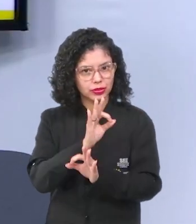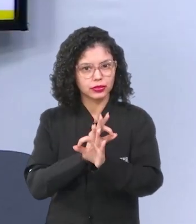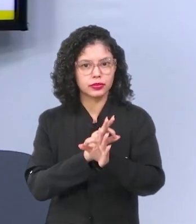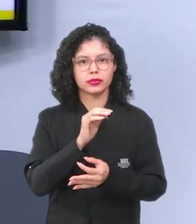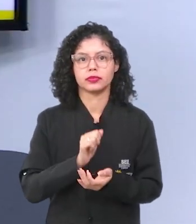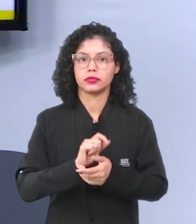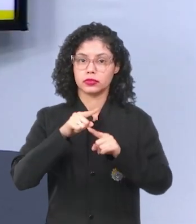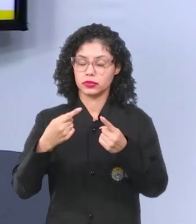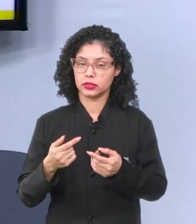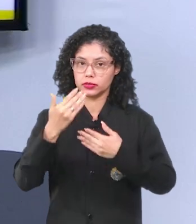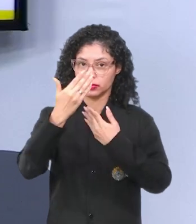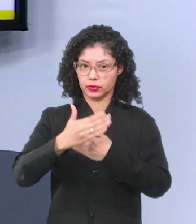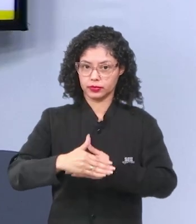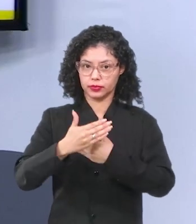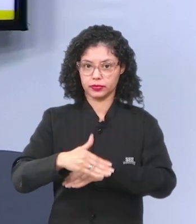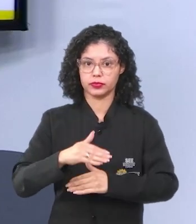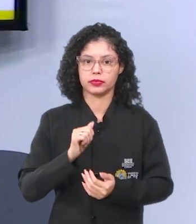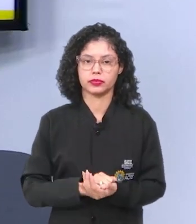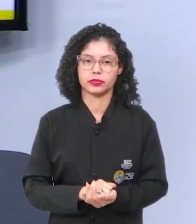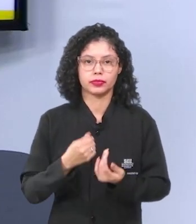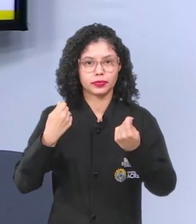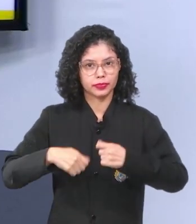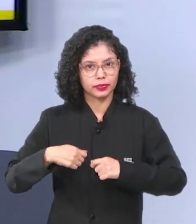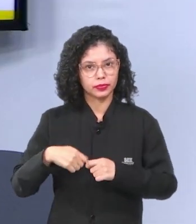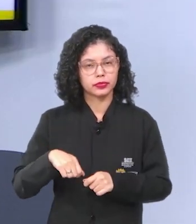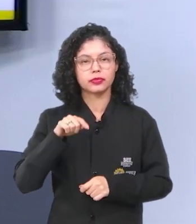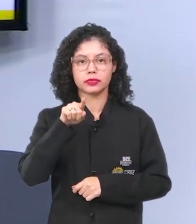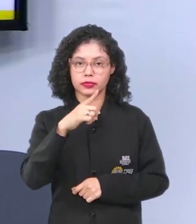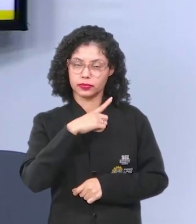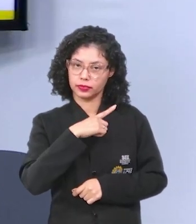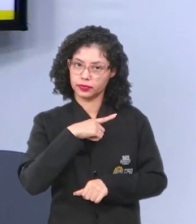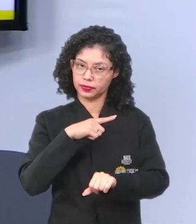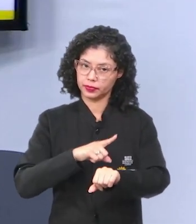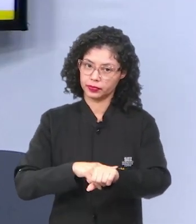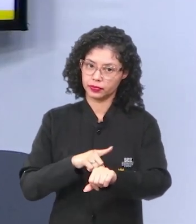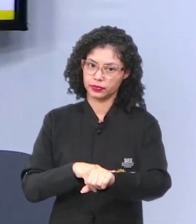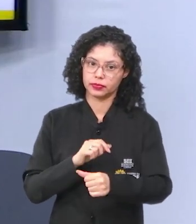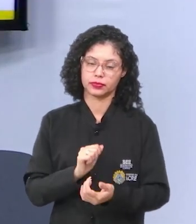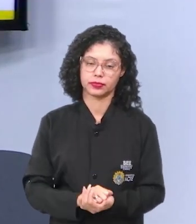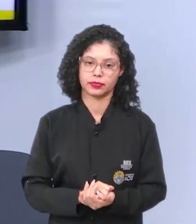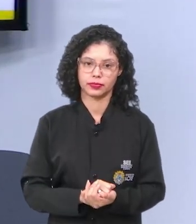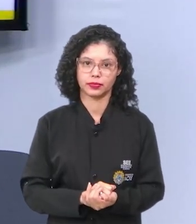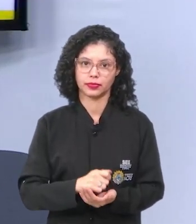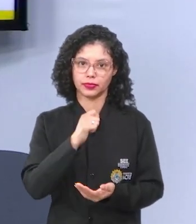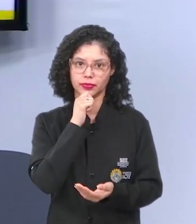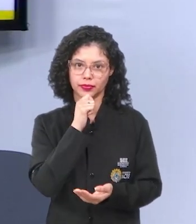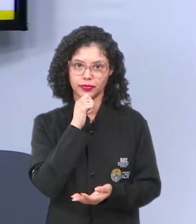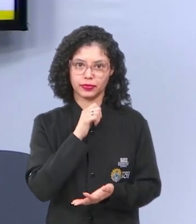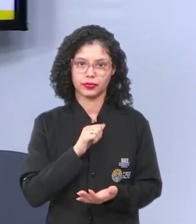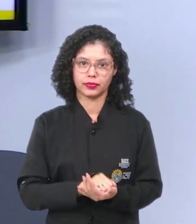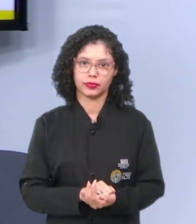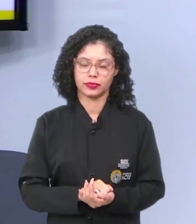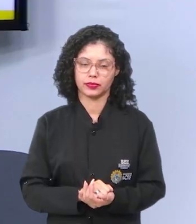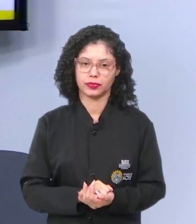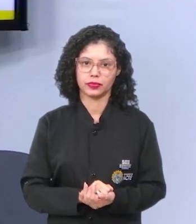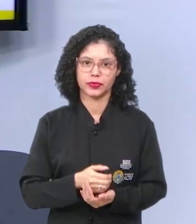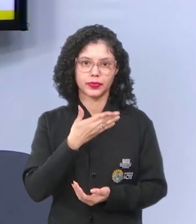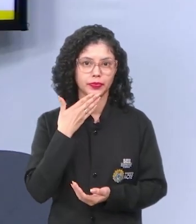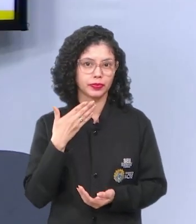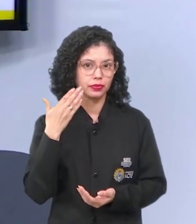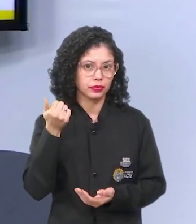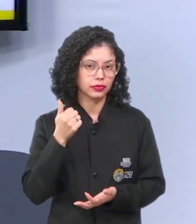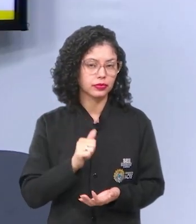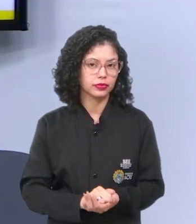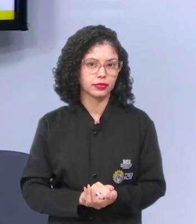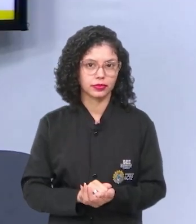Mas em uma prova que necessita de tempo, o outro jeito chega a ser melhor para você, porque você ganha